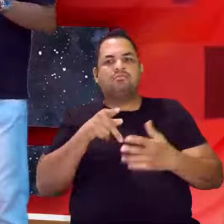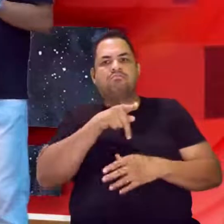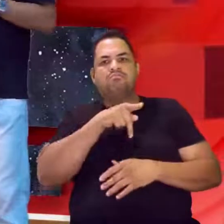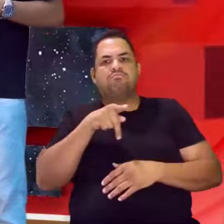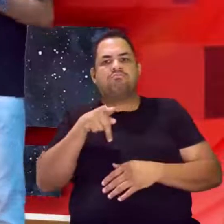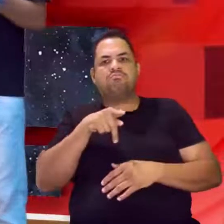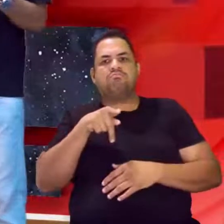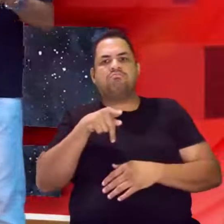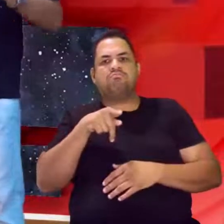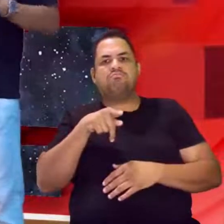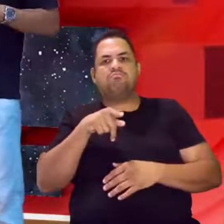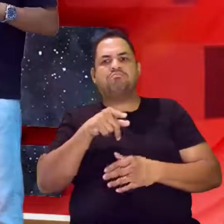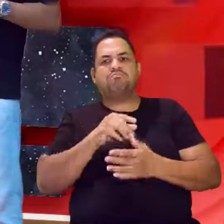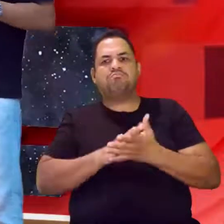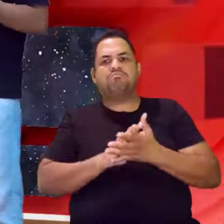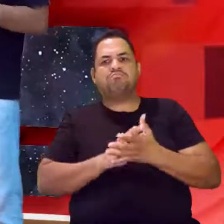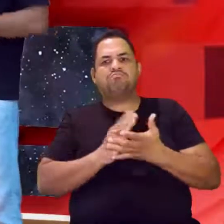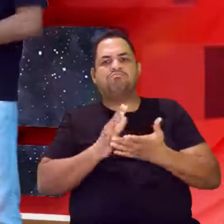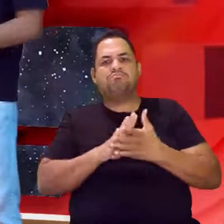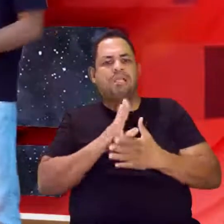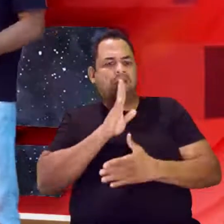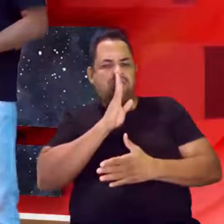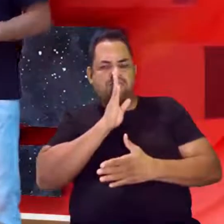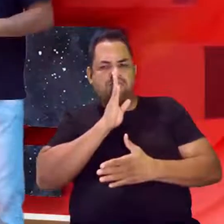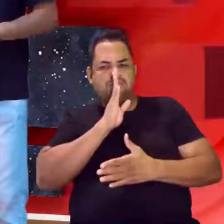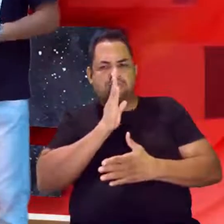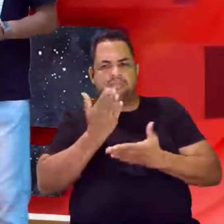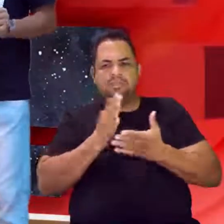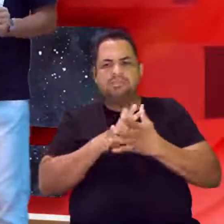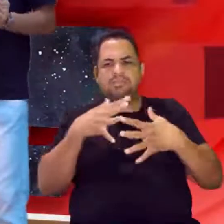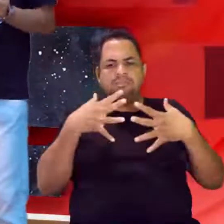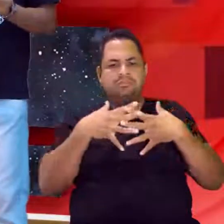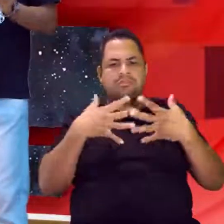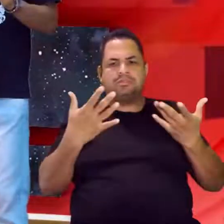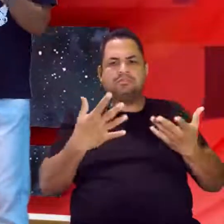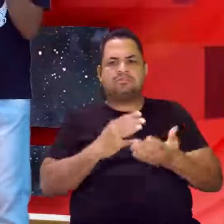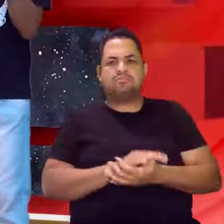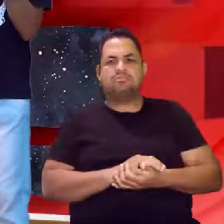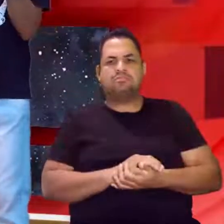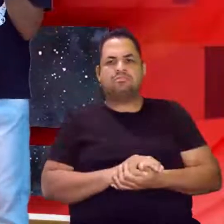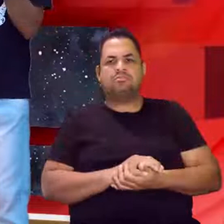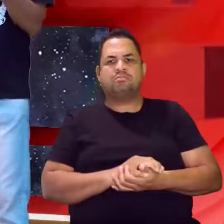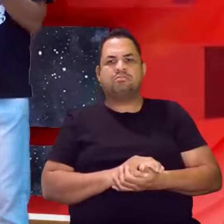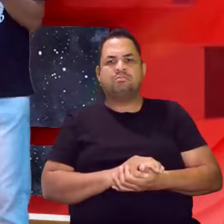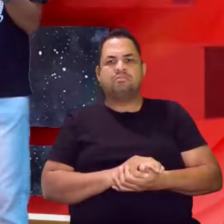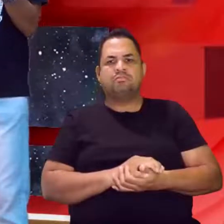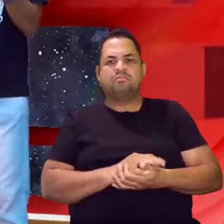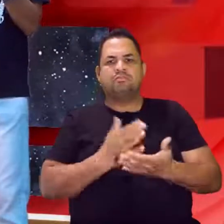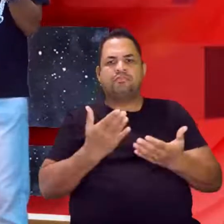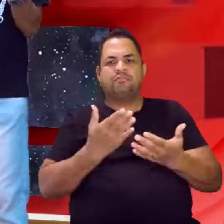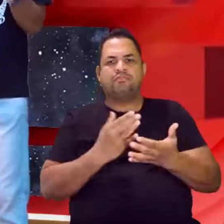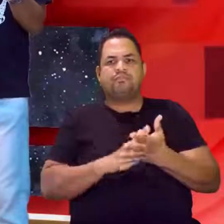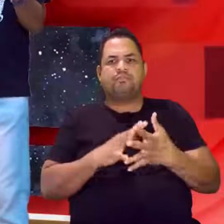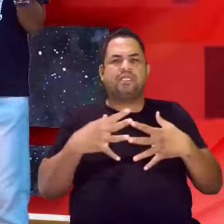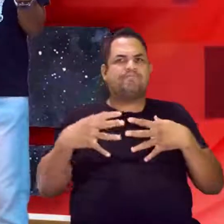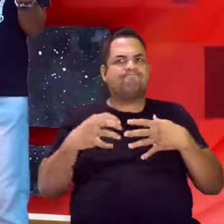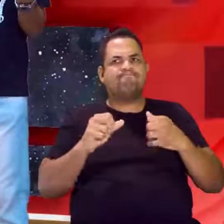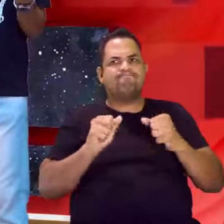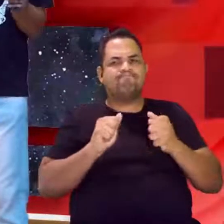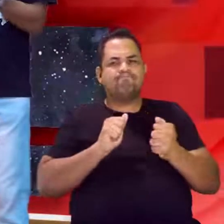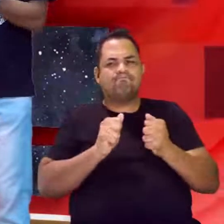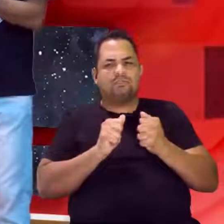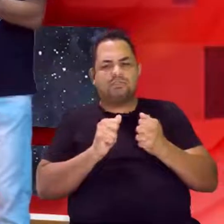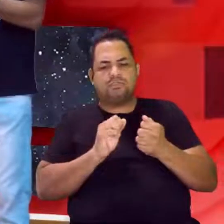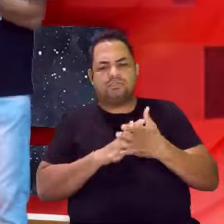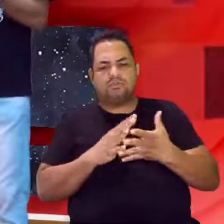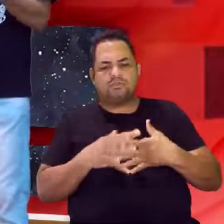professor presencial, hein? Coloca no mudo aí porque está atrapalhando, não estou conseguindo pensar. Esse descontrole